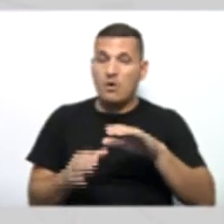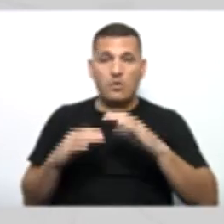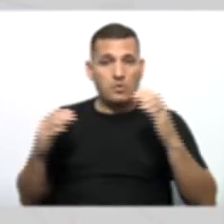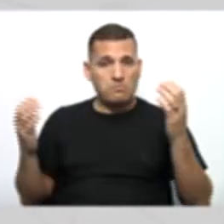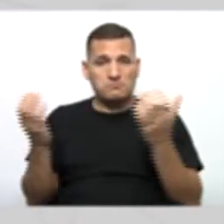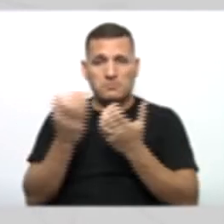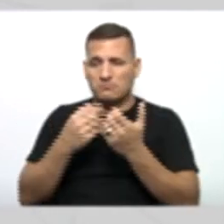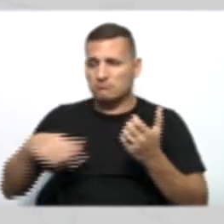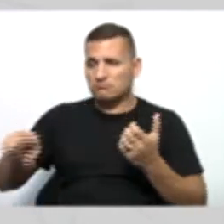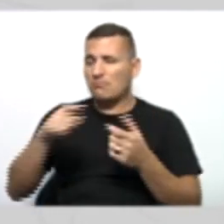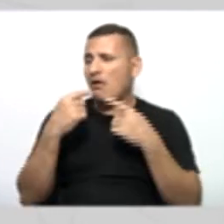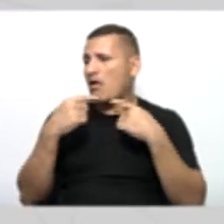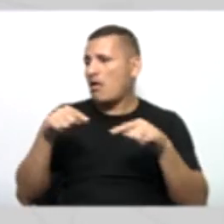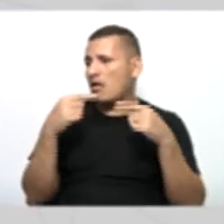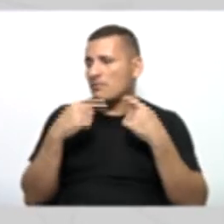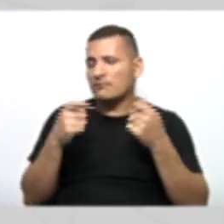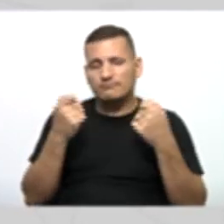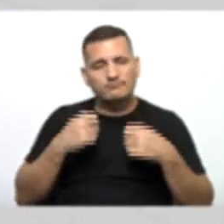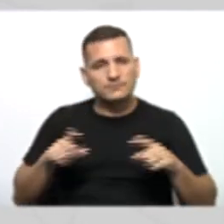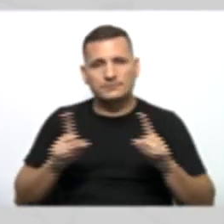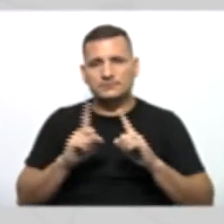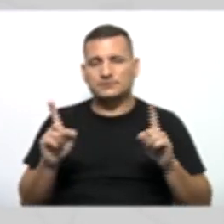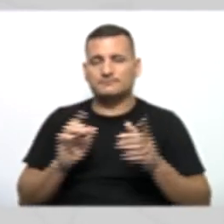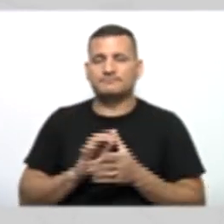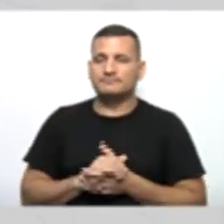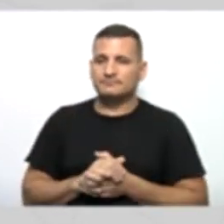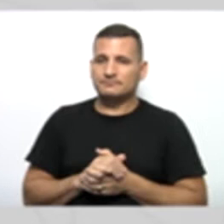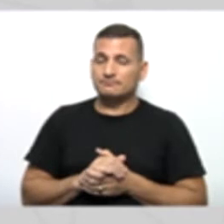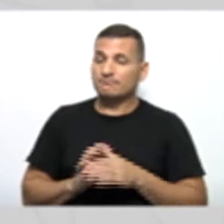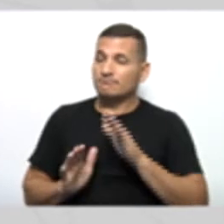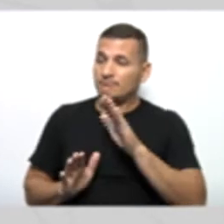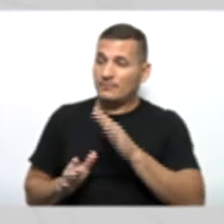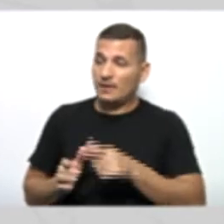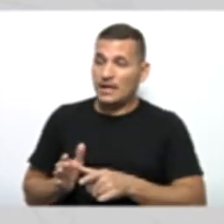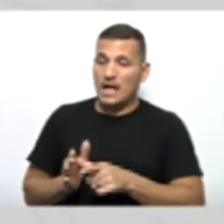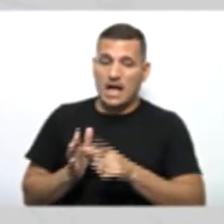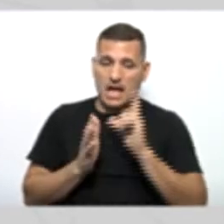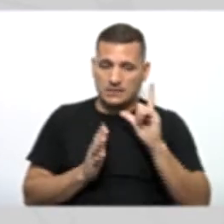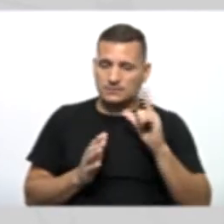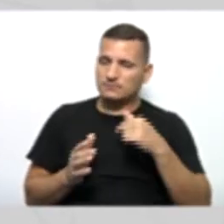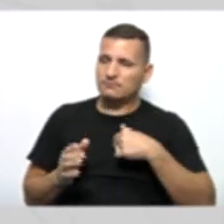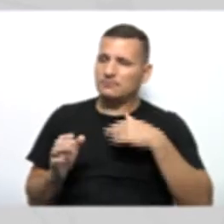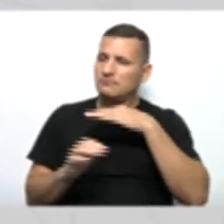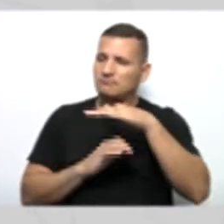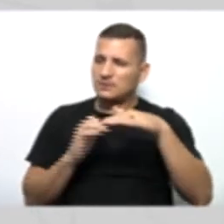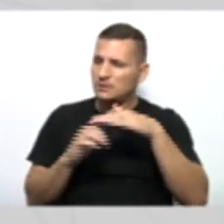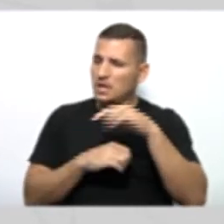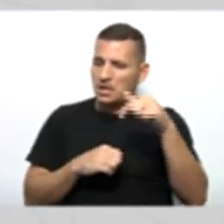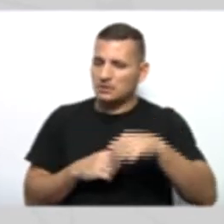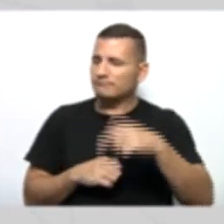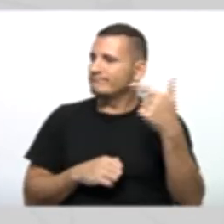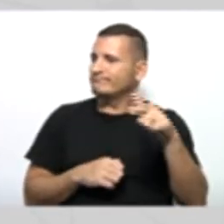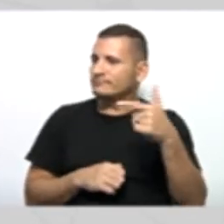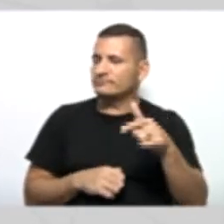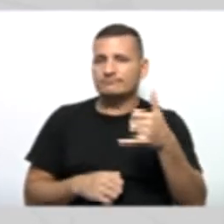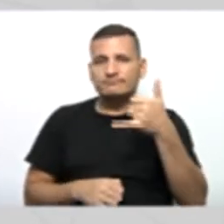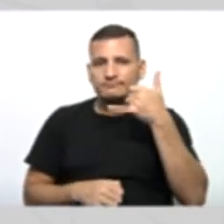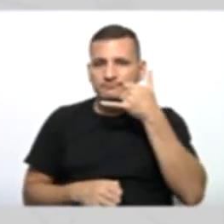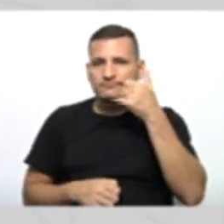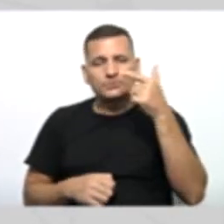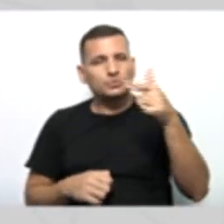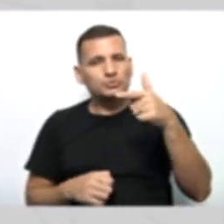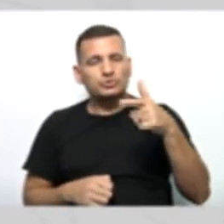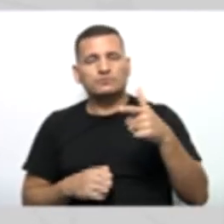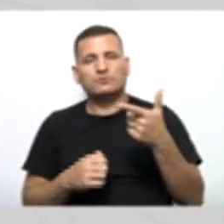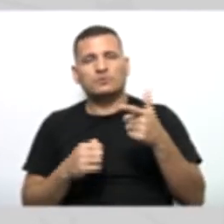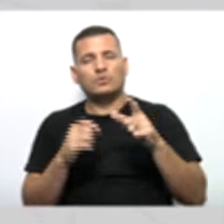de nada. Ele afirmou que, antes de sua empresa, não havia telefones, computadores